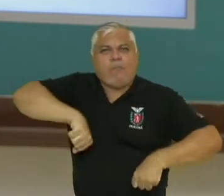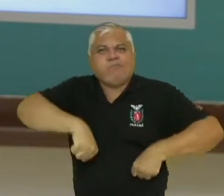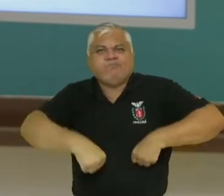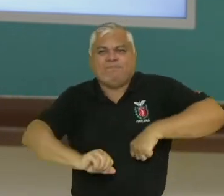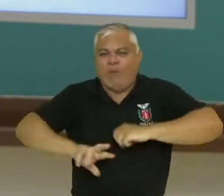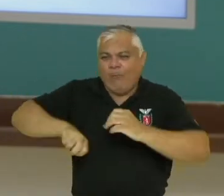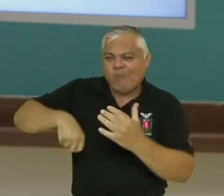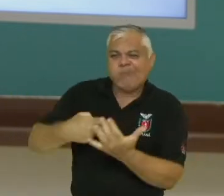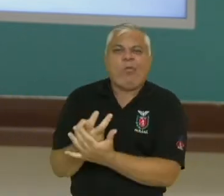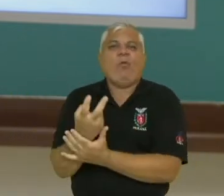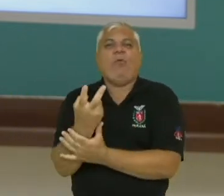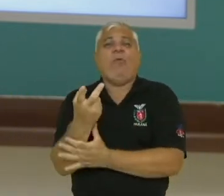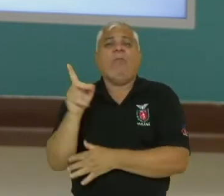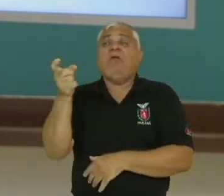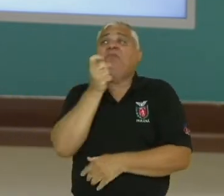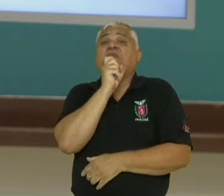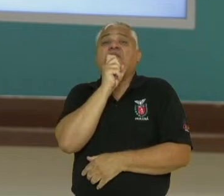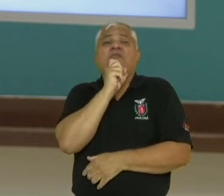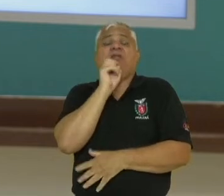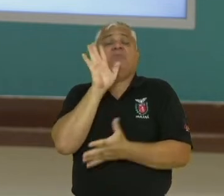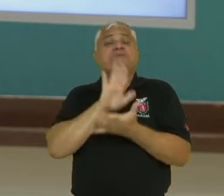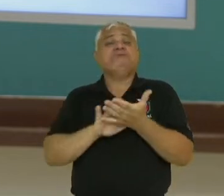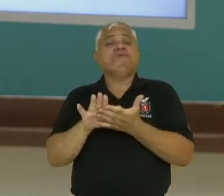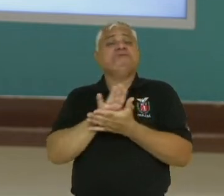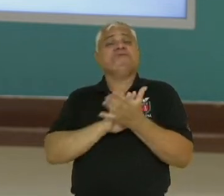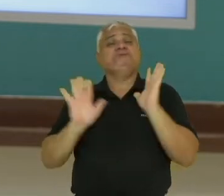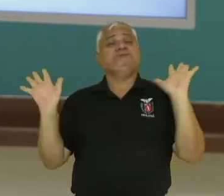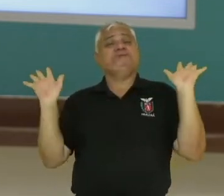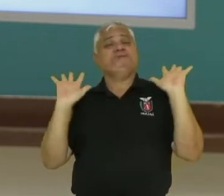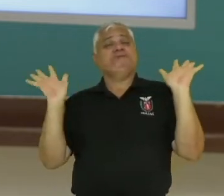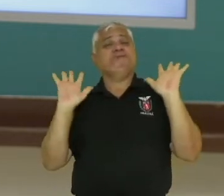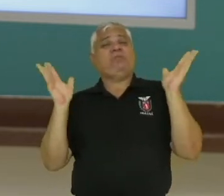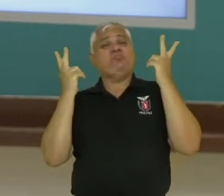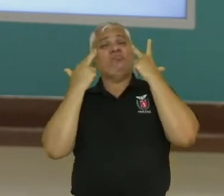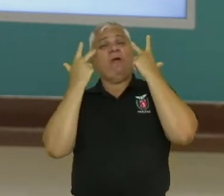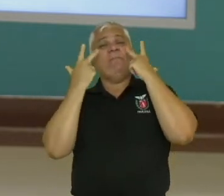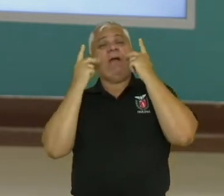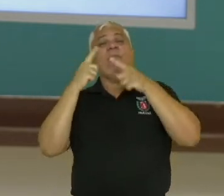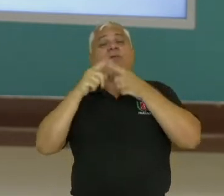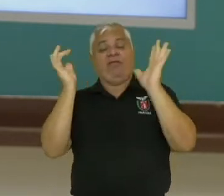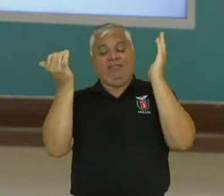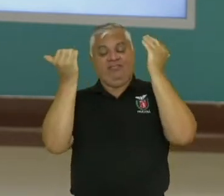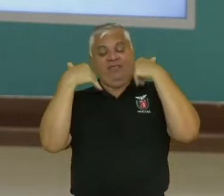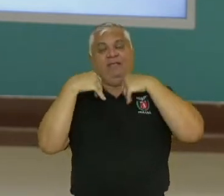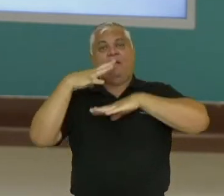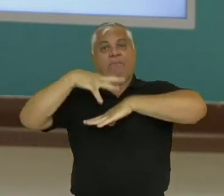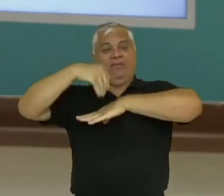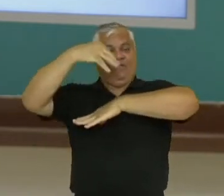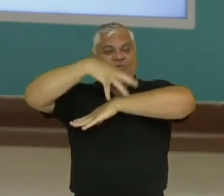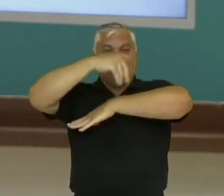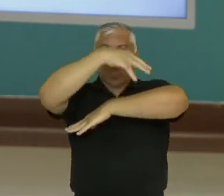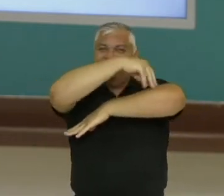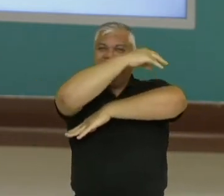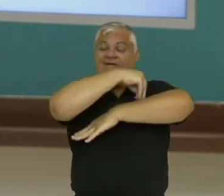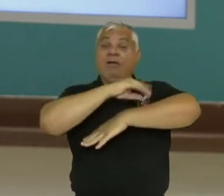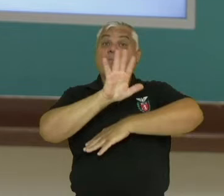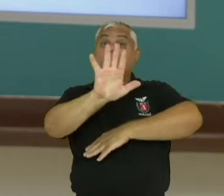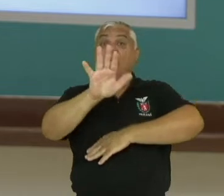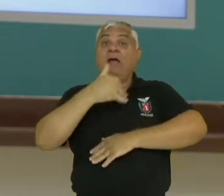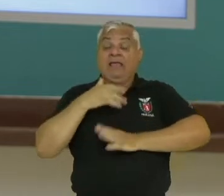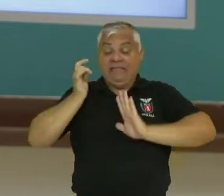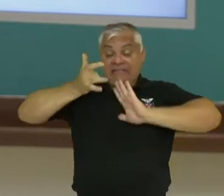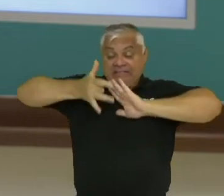que isola da temperatura baixa do ambiente. Claro que ele tem pelos também, mas essa camada